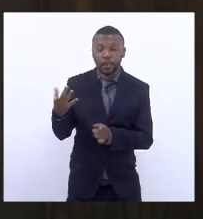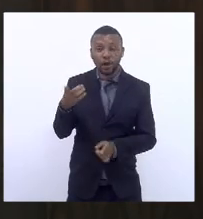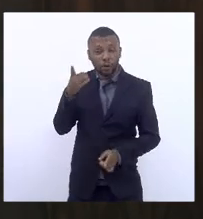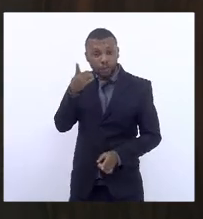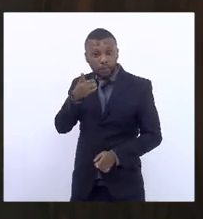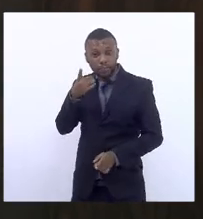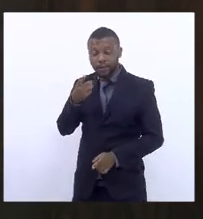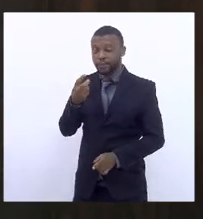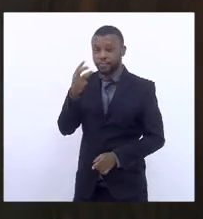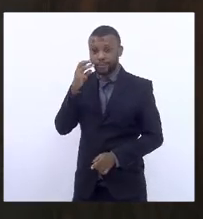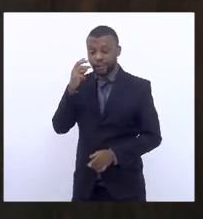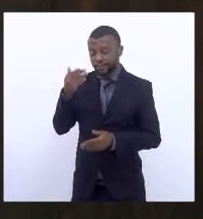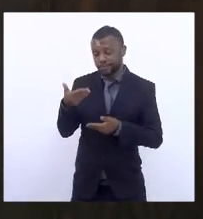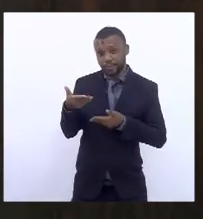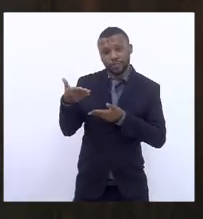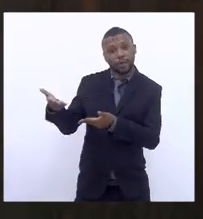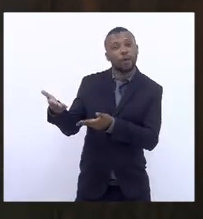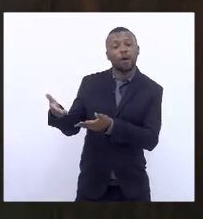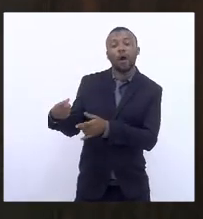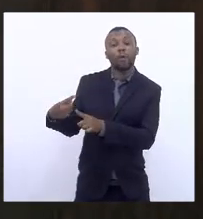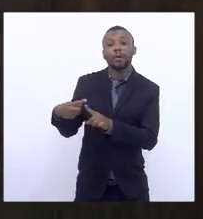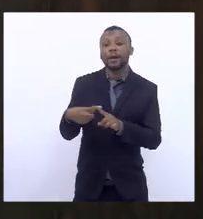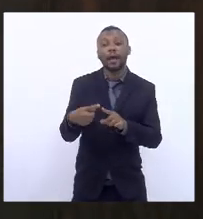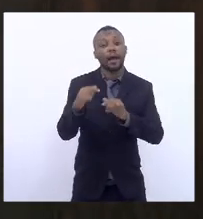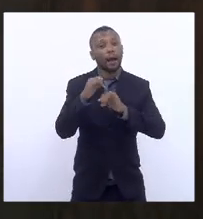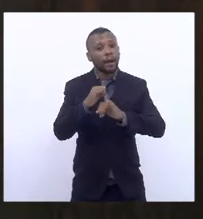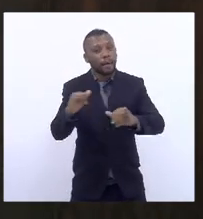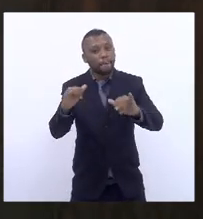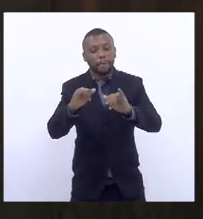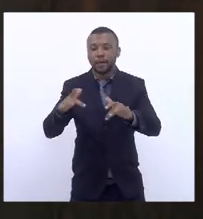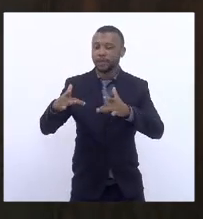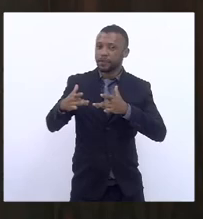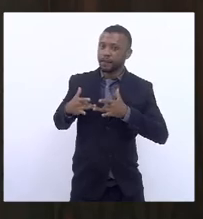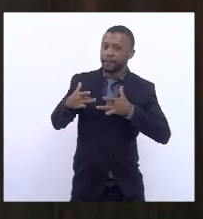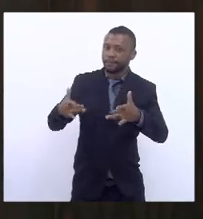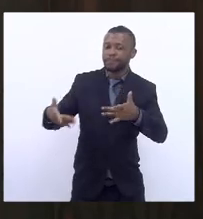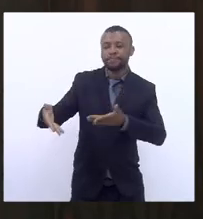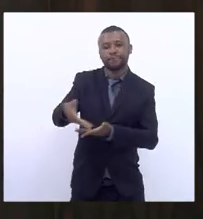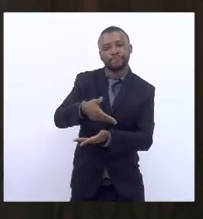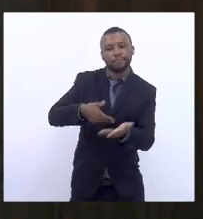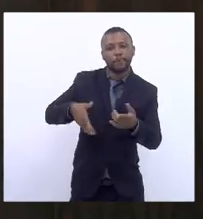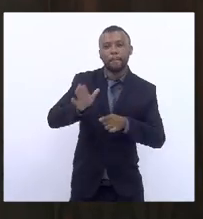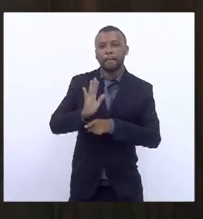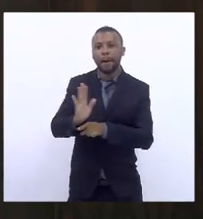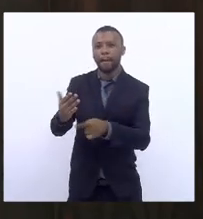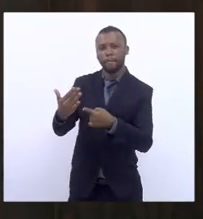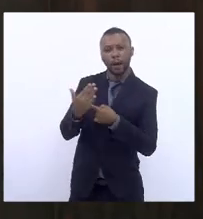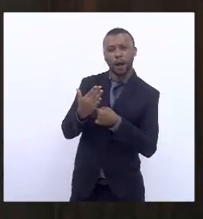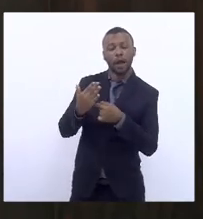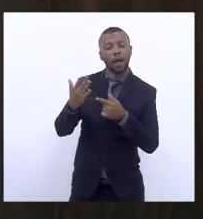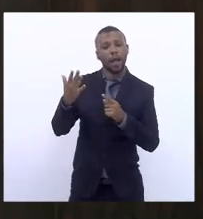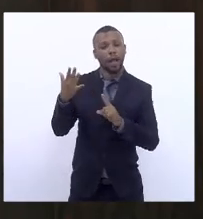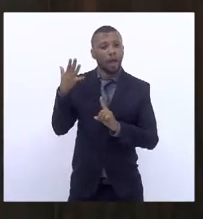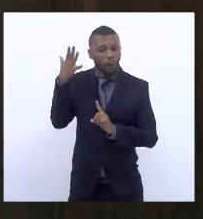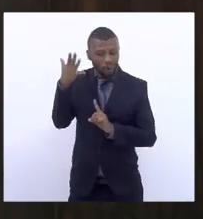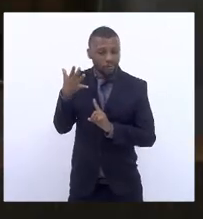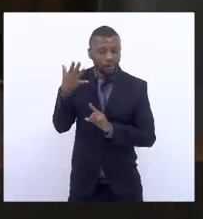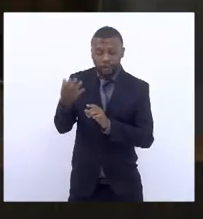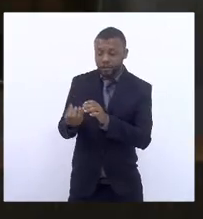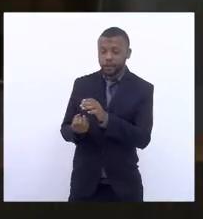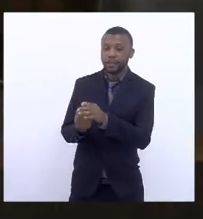porque eu acho que a campanha da Fraternidade é um evento criado pela